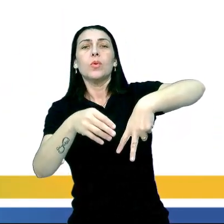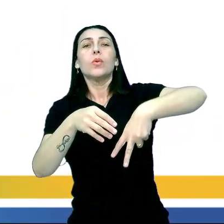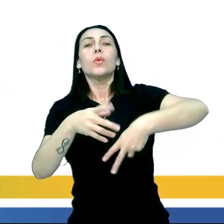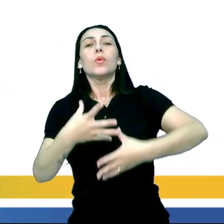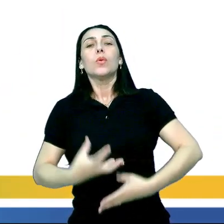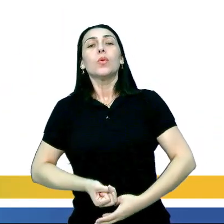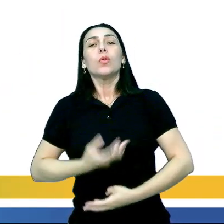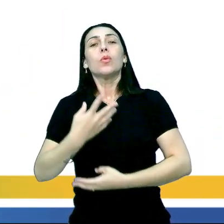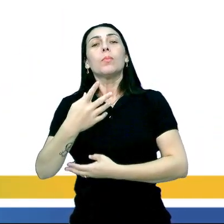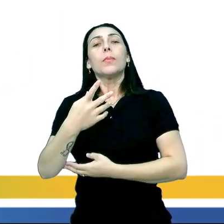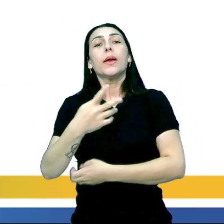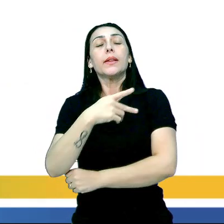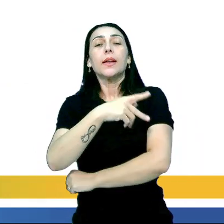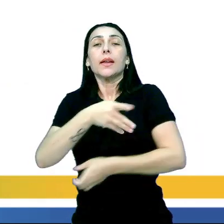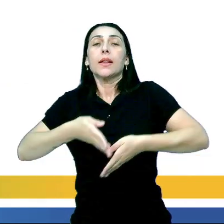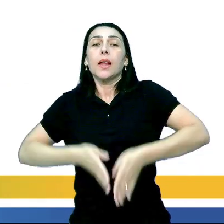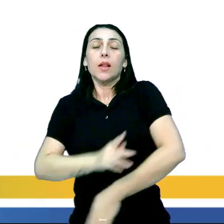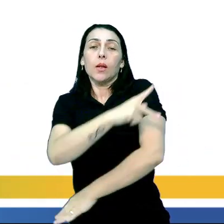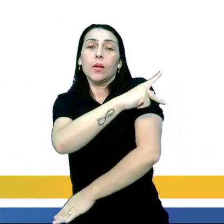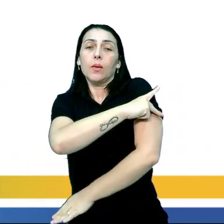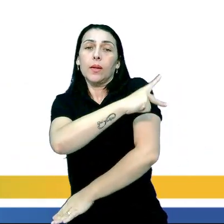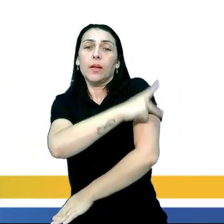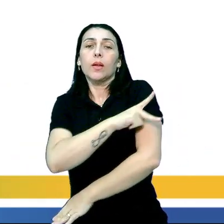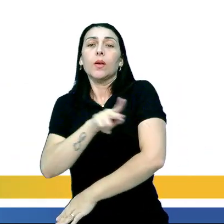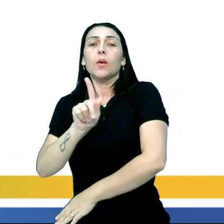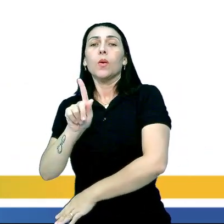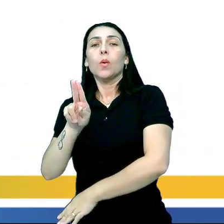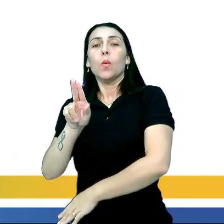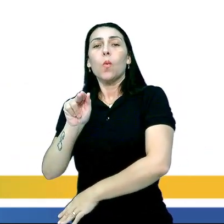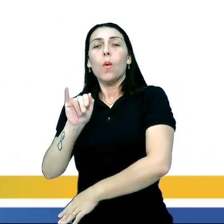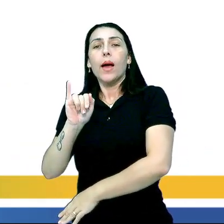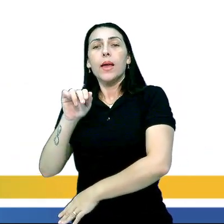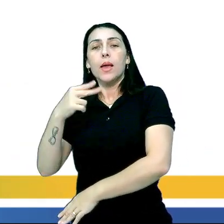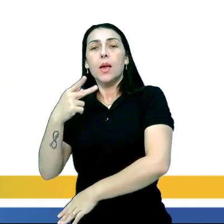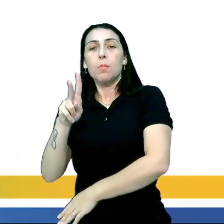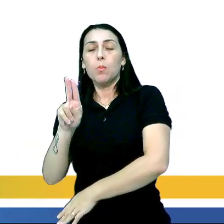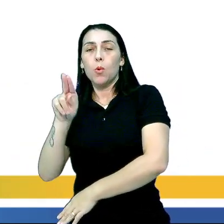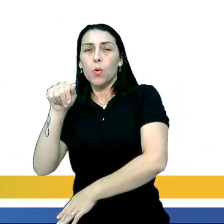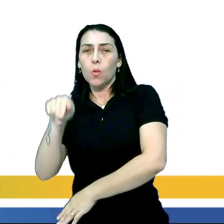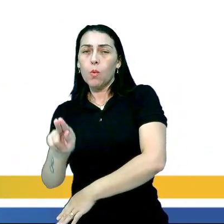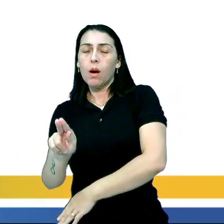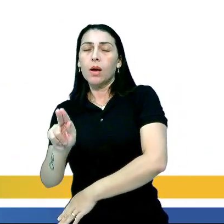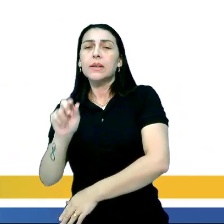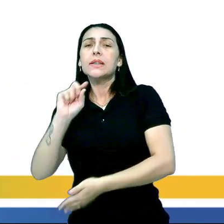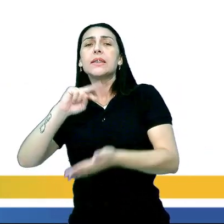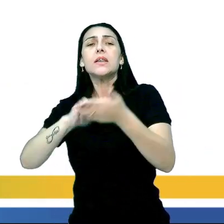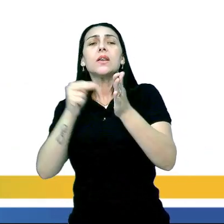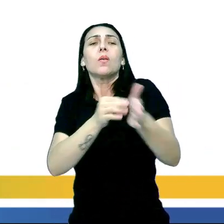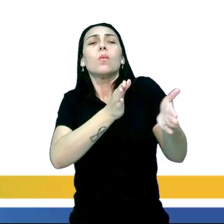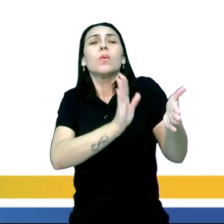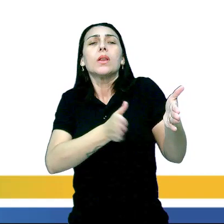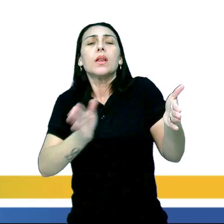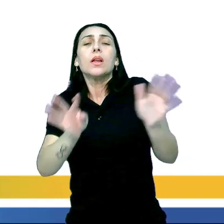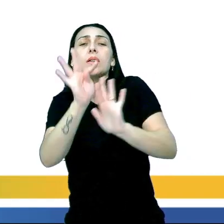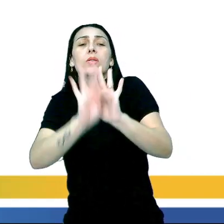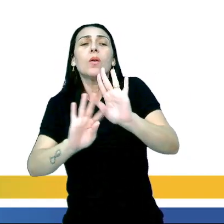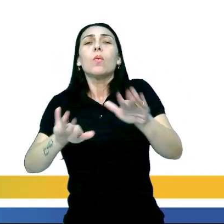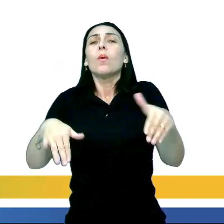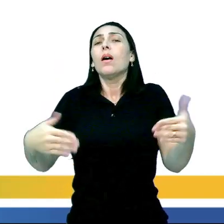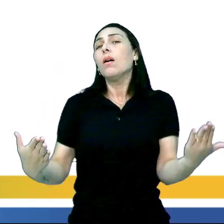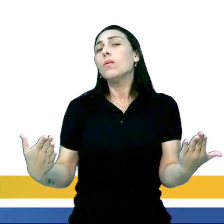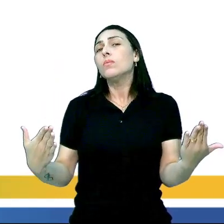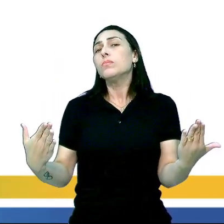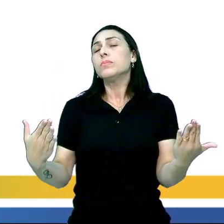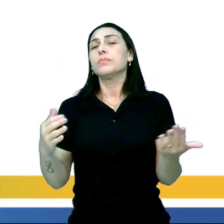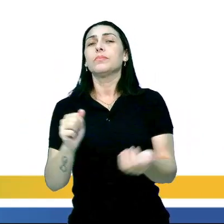poeta piauiense Guaiapuã Vieira, predomina uma sequência textual. E